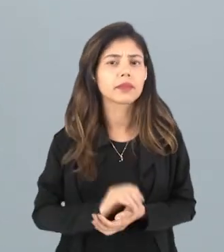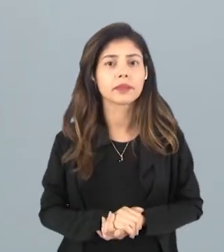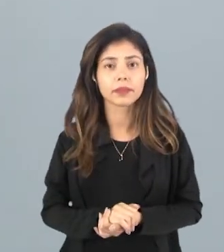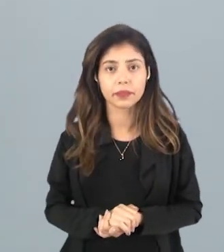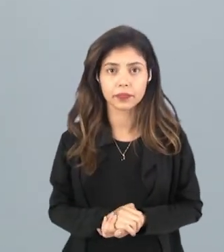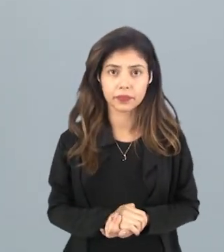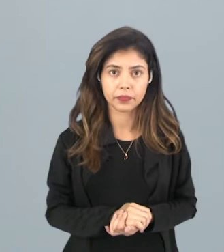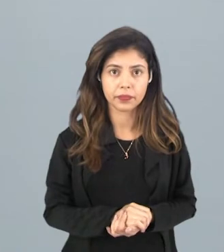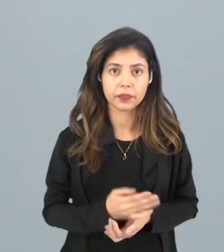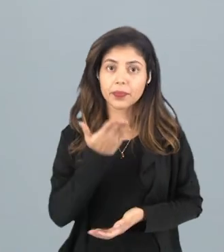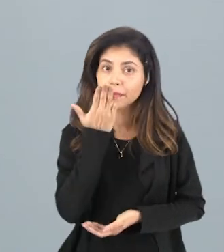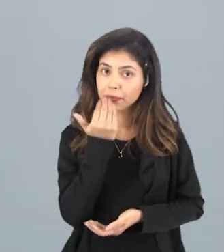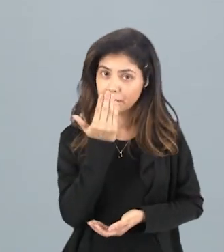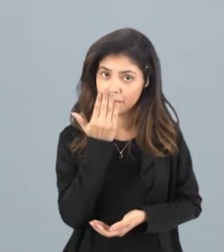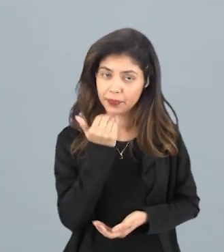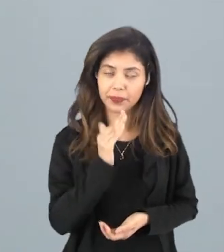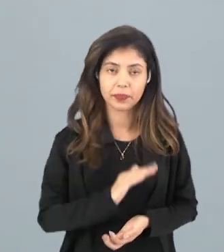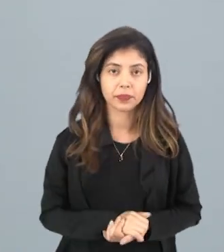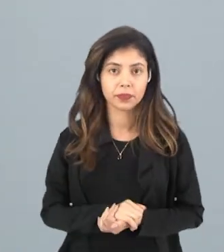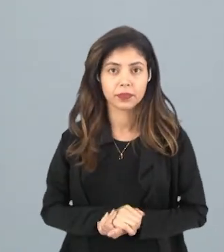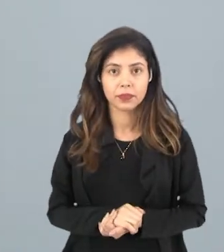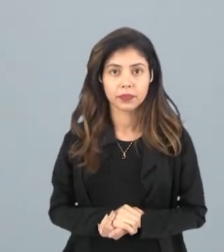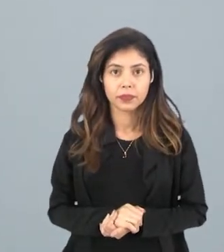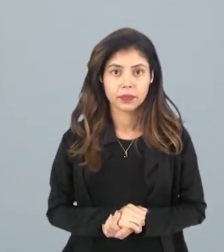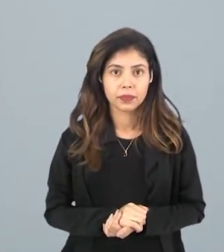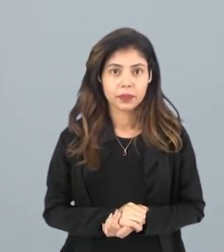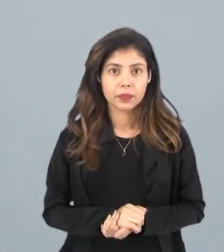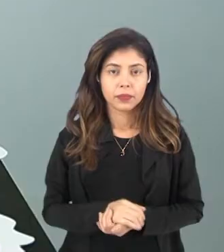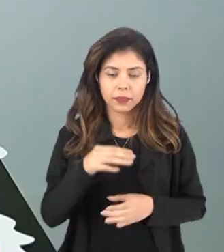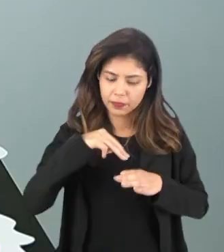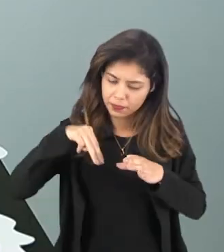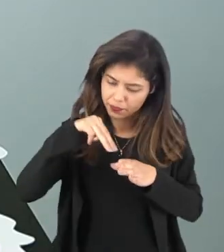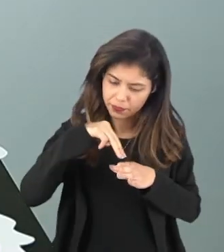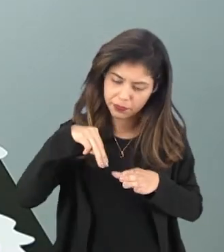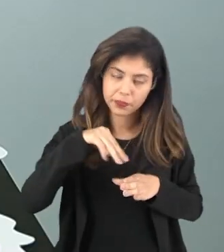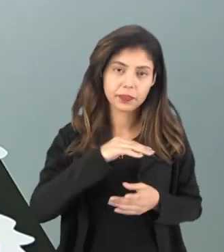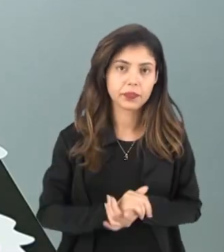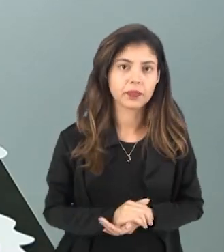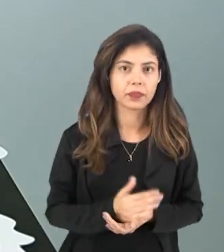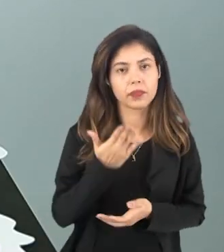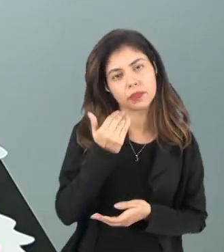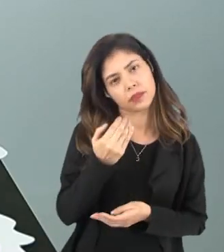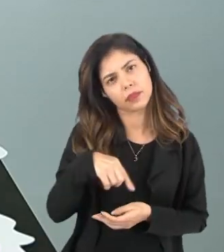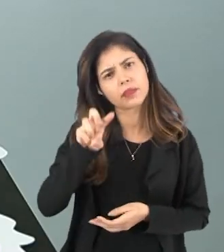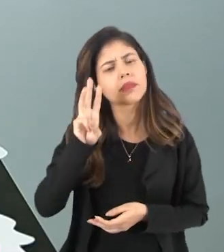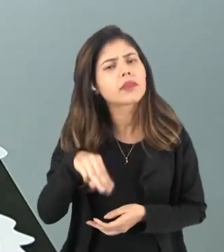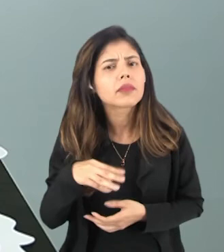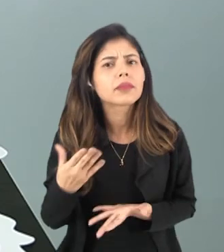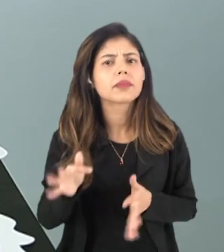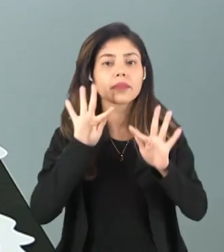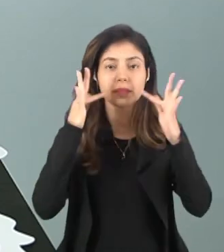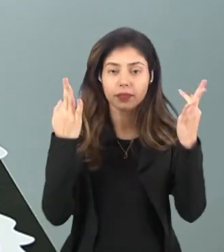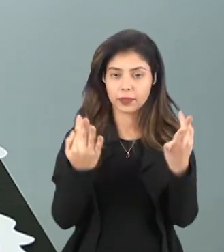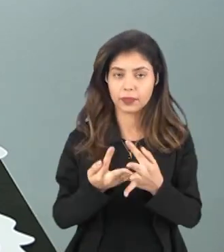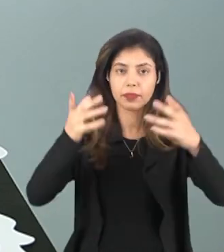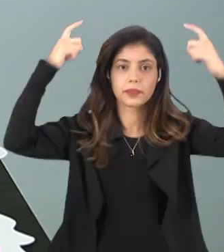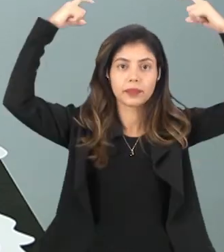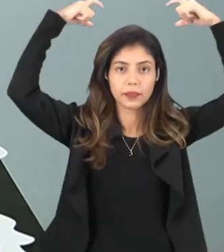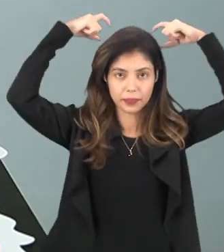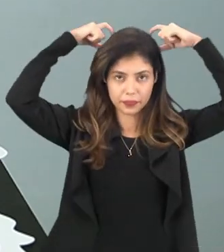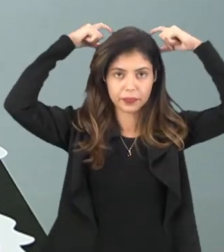ela comeu o mingau com meu mingau de quem da família